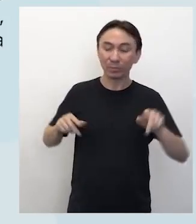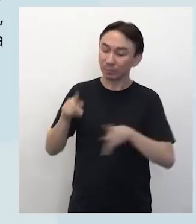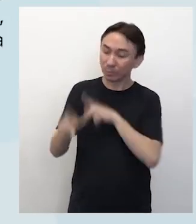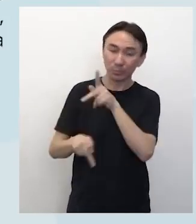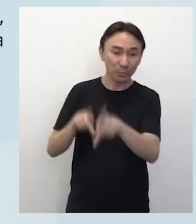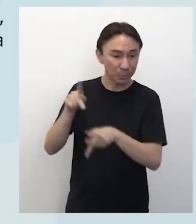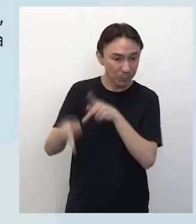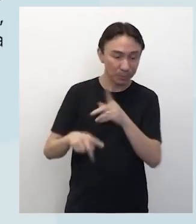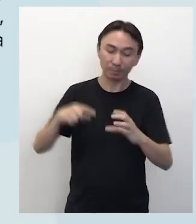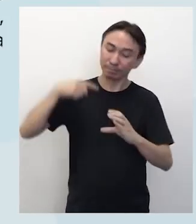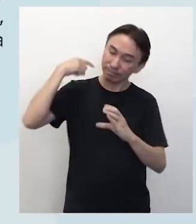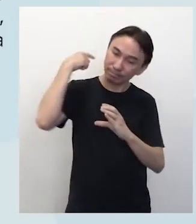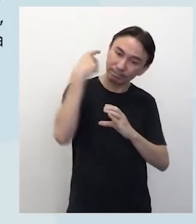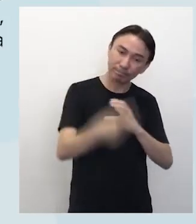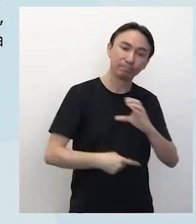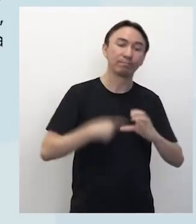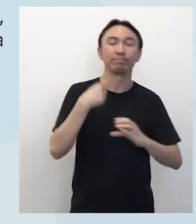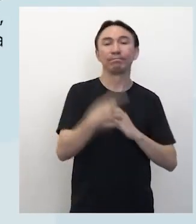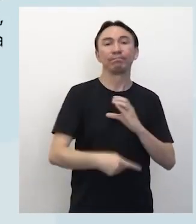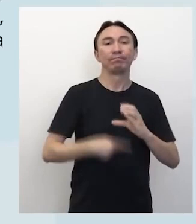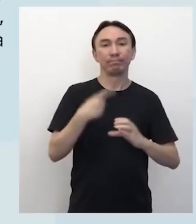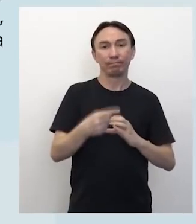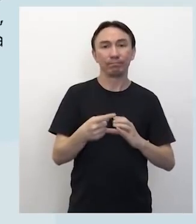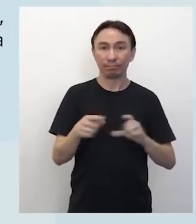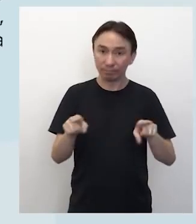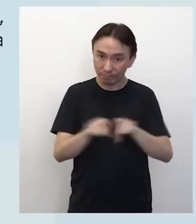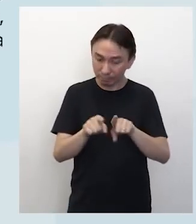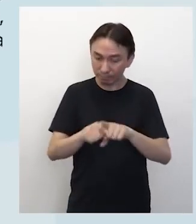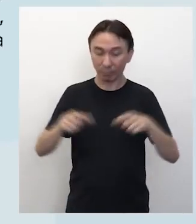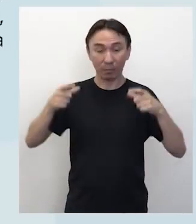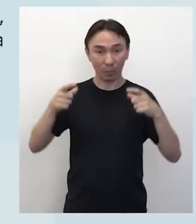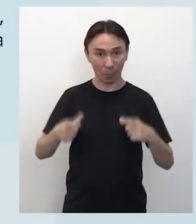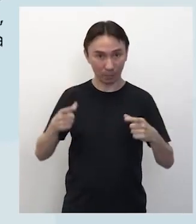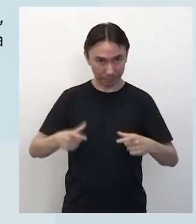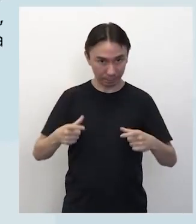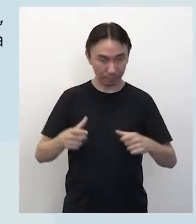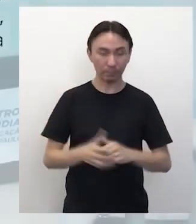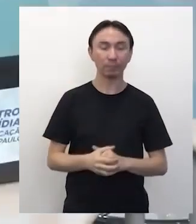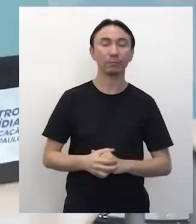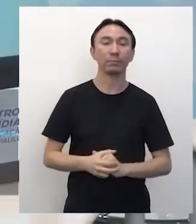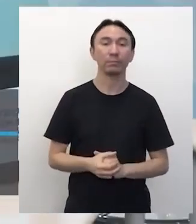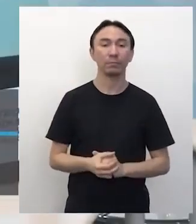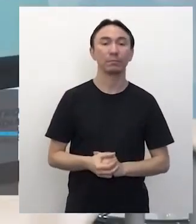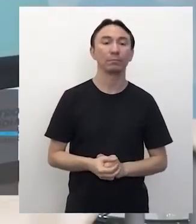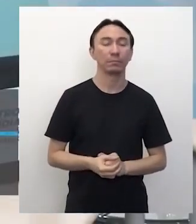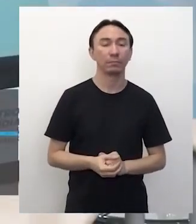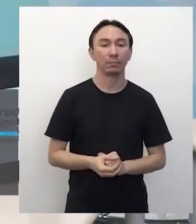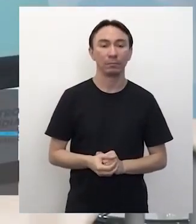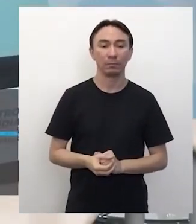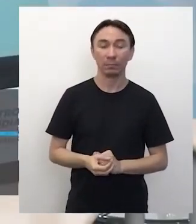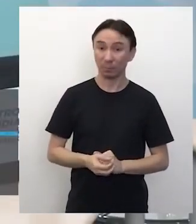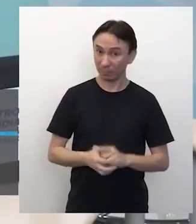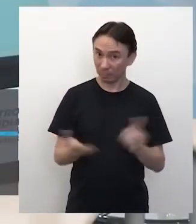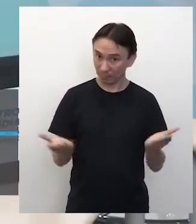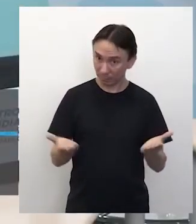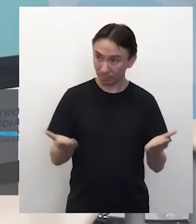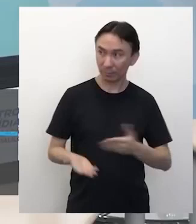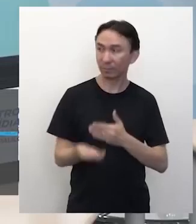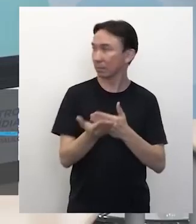da população mundial e local. E aí, já para poder